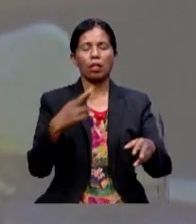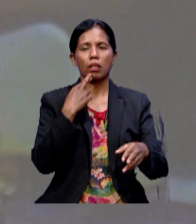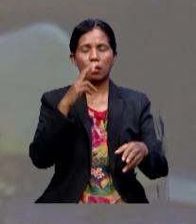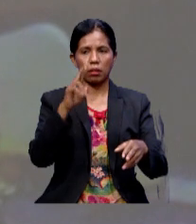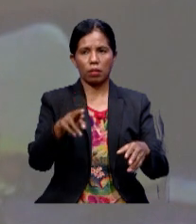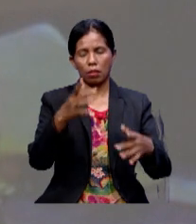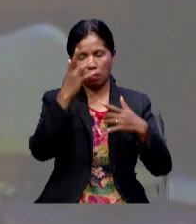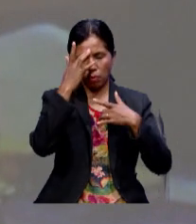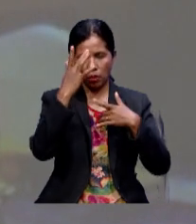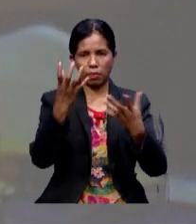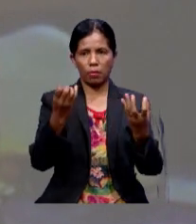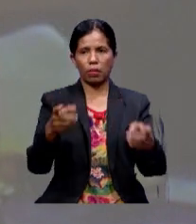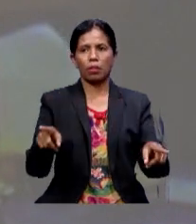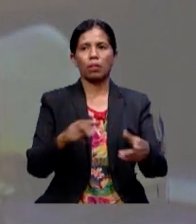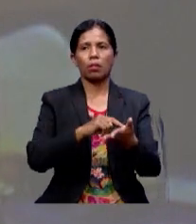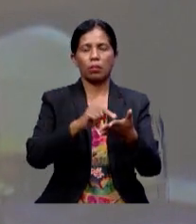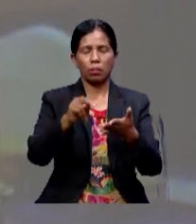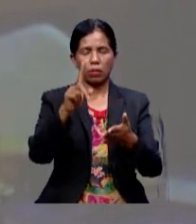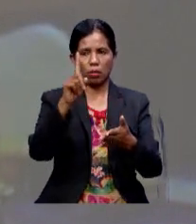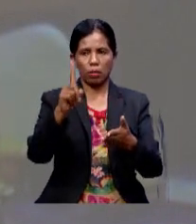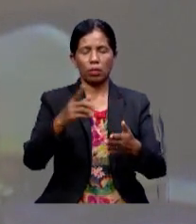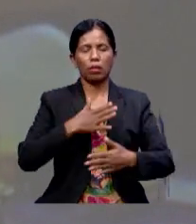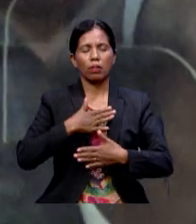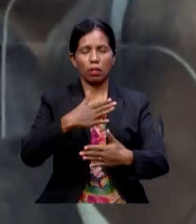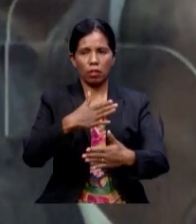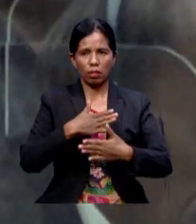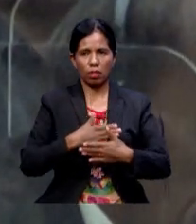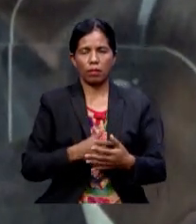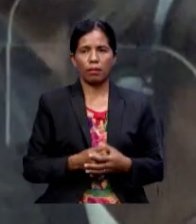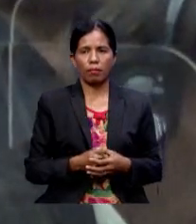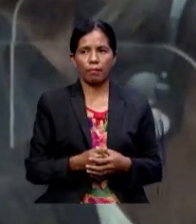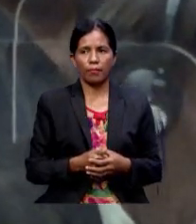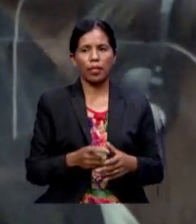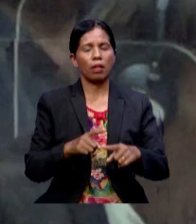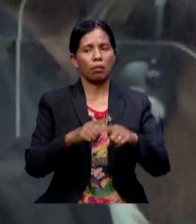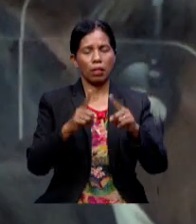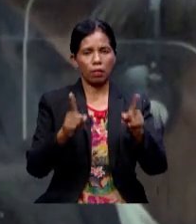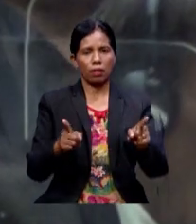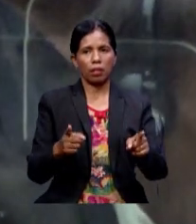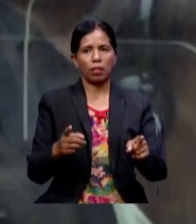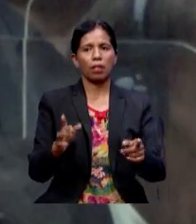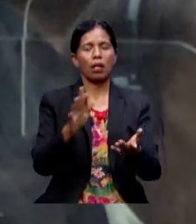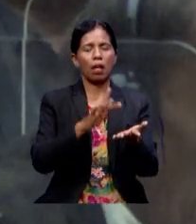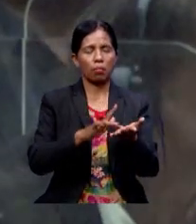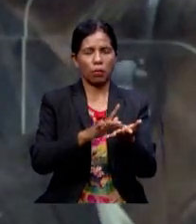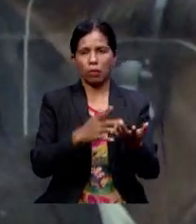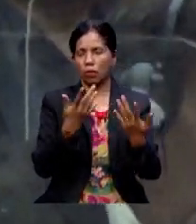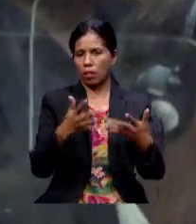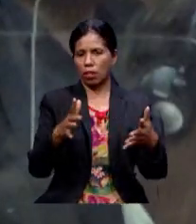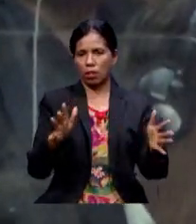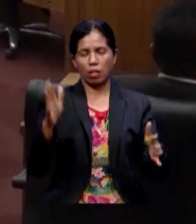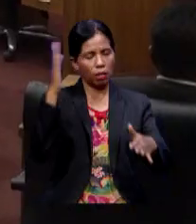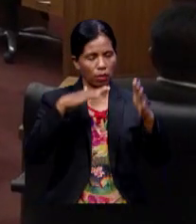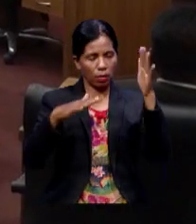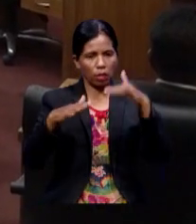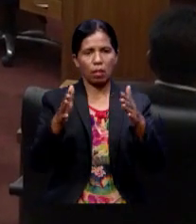Moras maioria ne numero um ne maka respiratorio is bot. Mai be salbu tamola iha. Ida ne problema